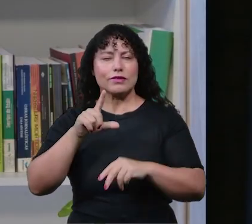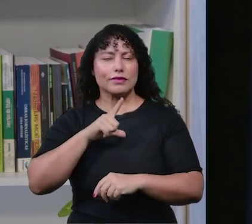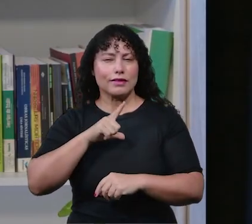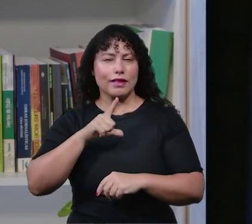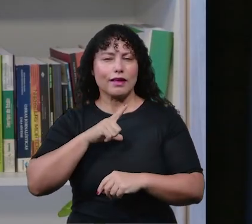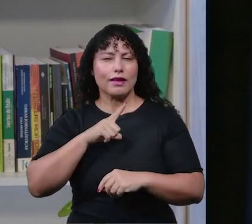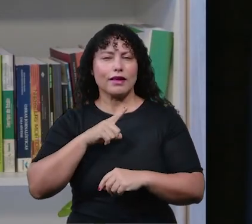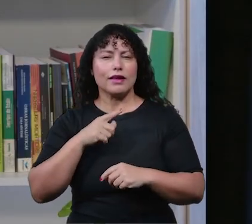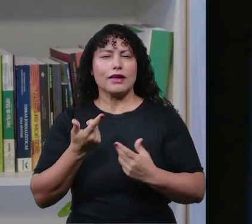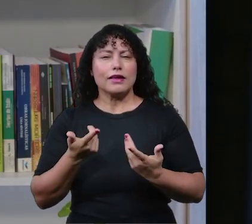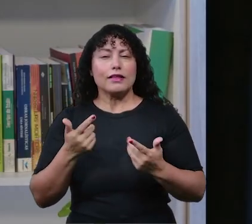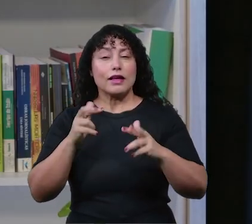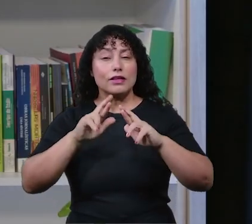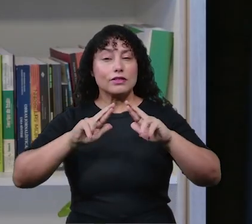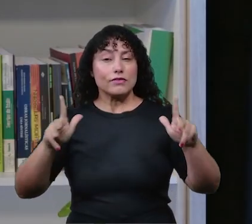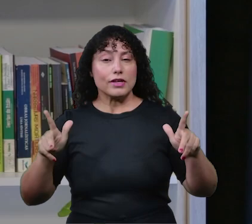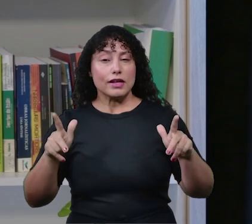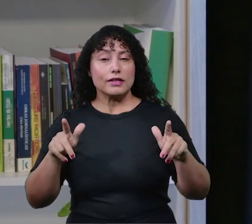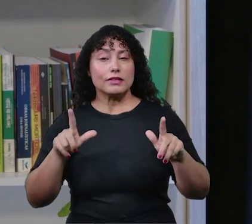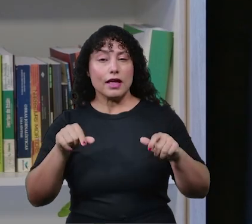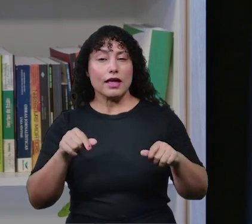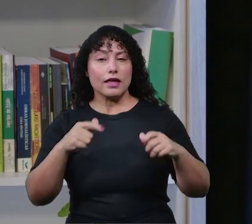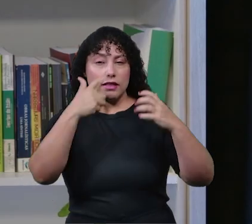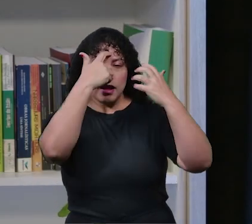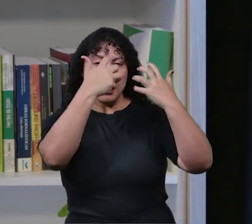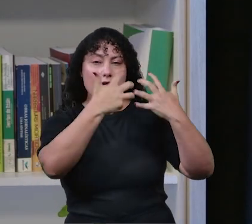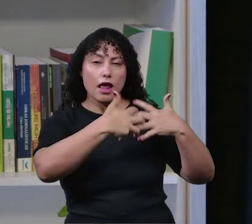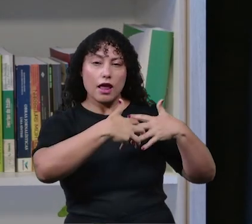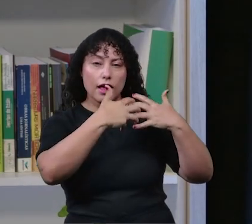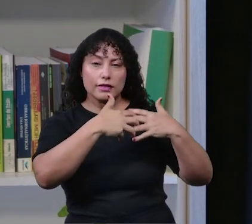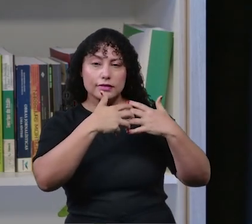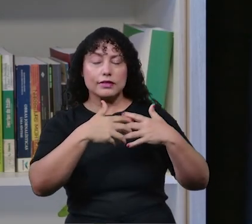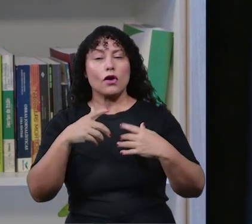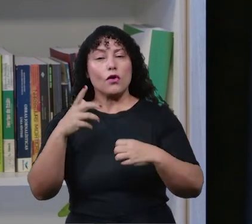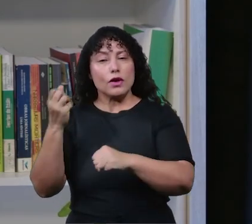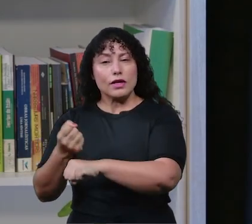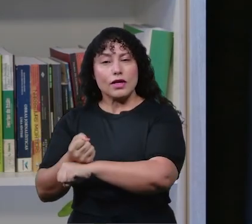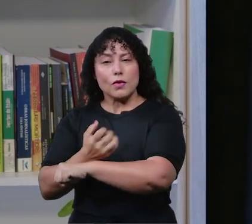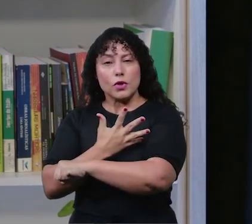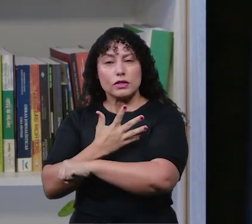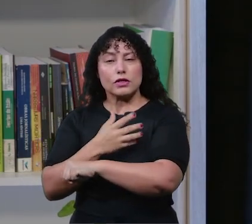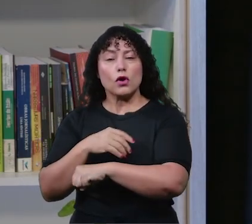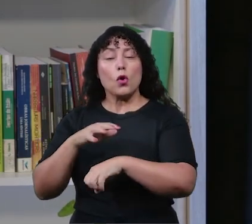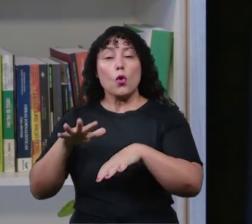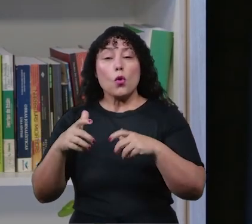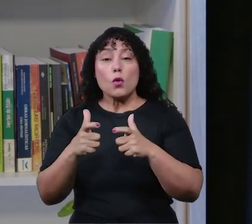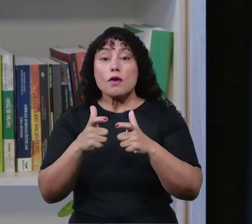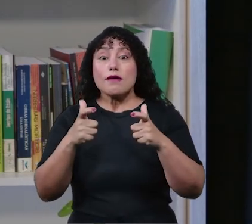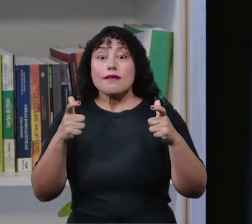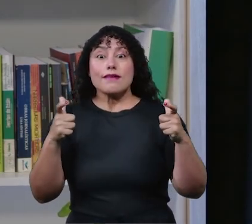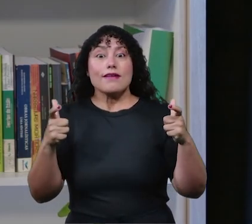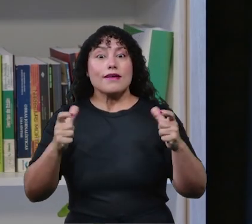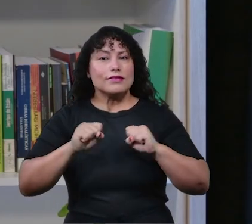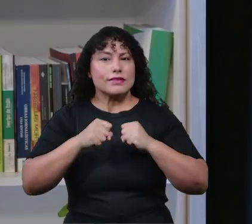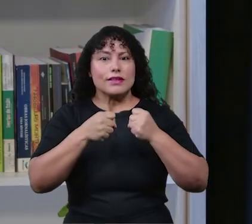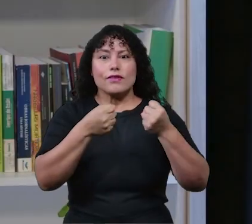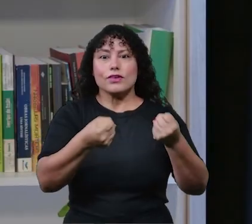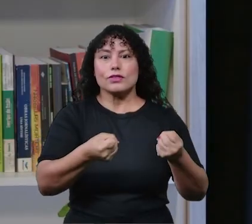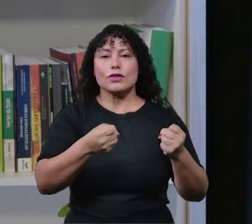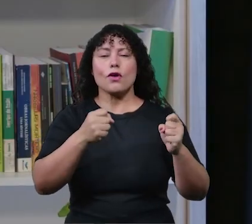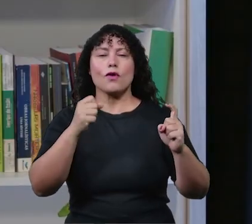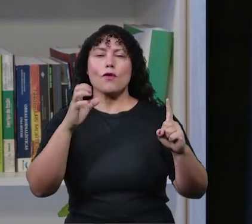se tem da dicotomia entre razão e emoção. O grande paladino, né, o